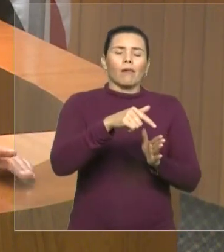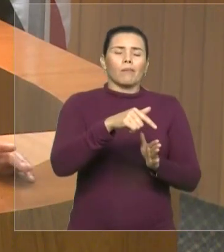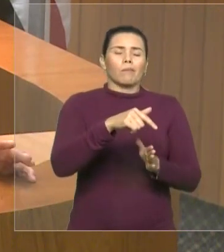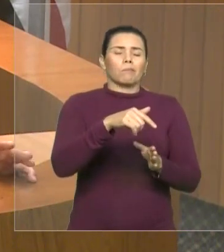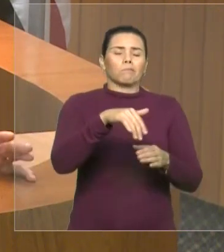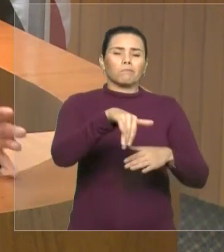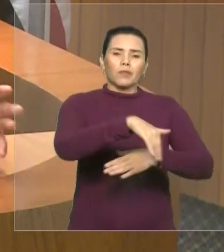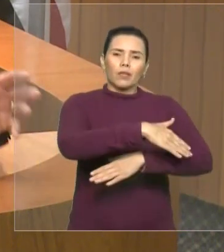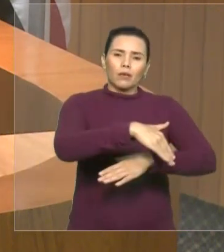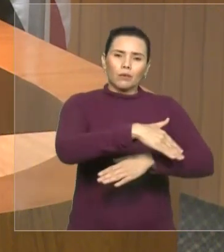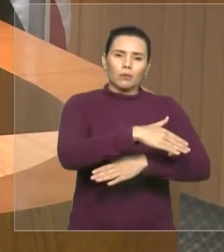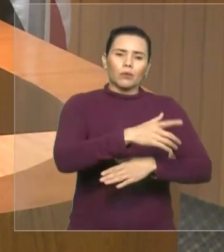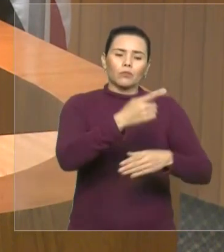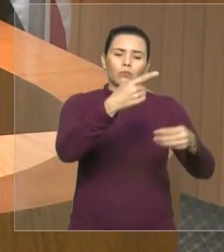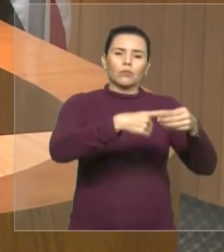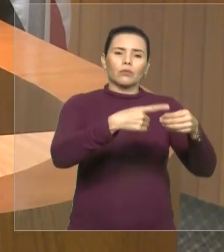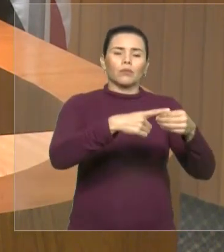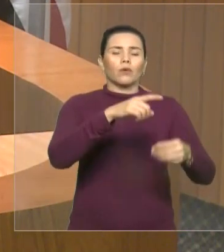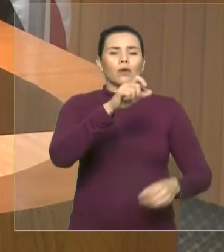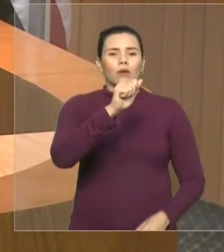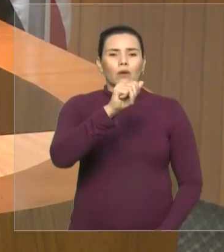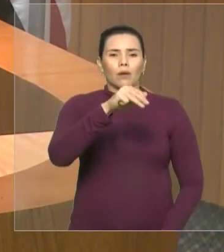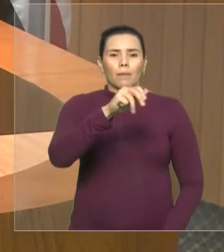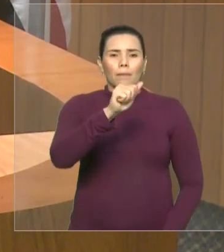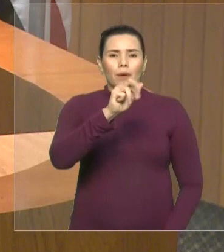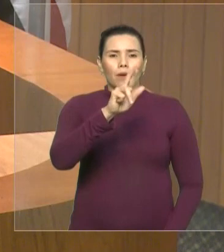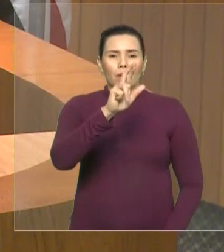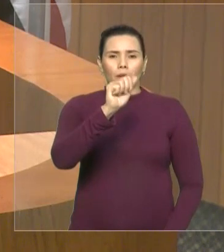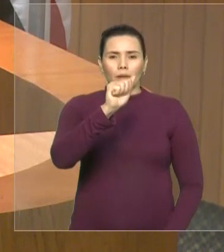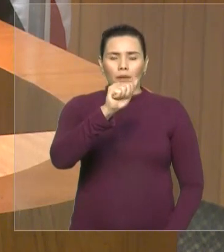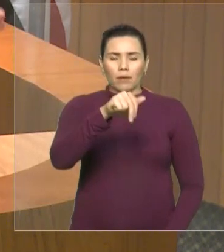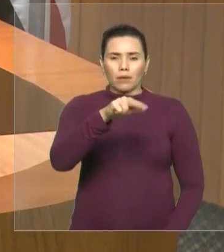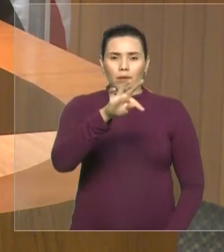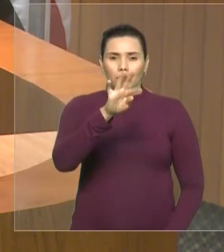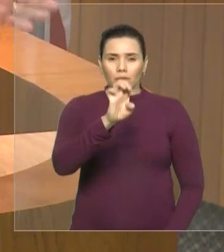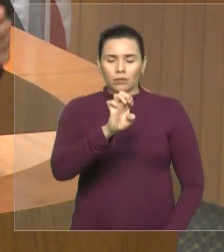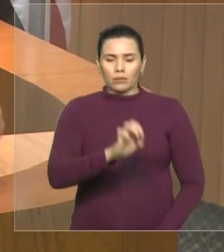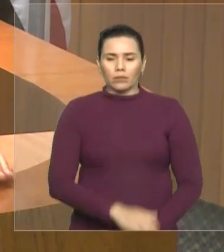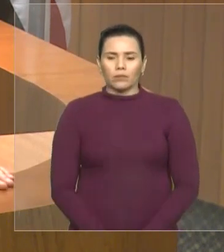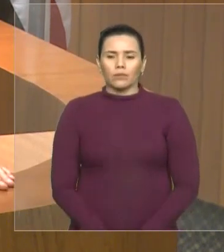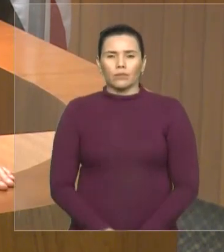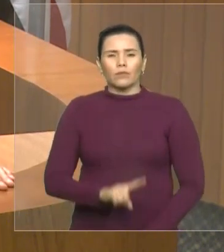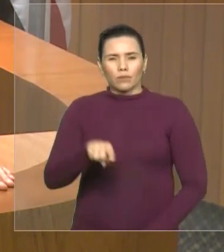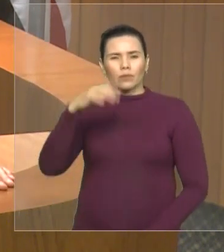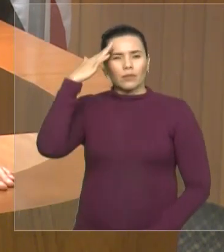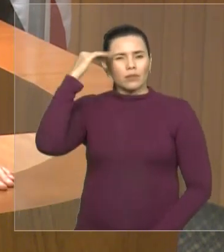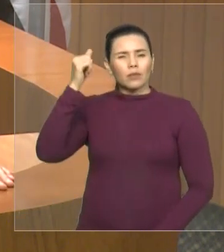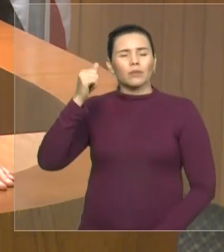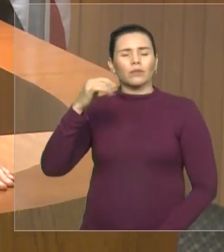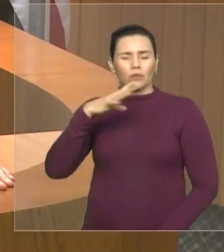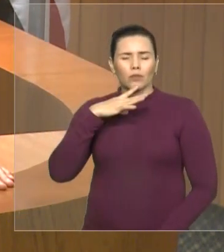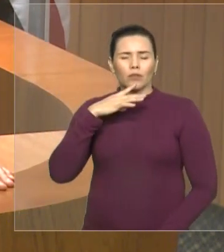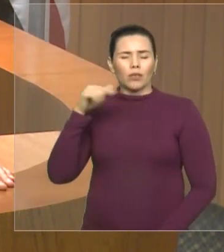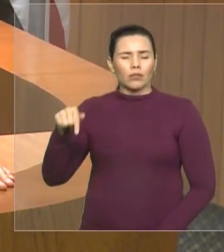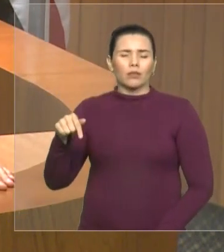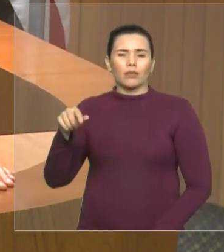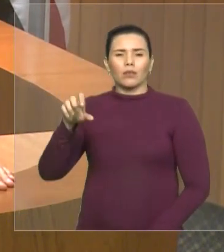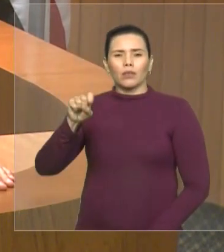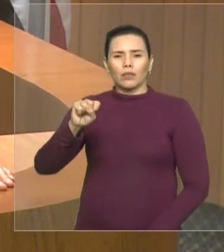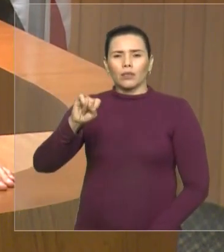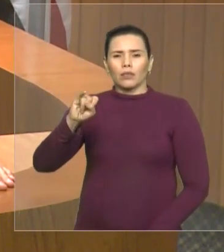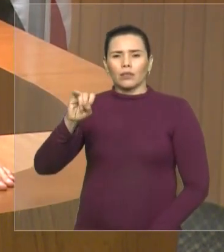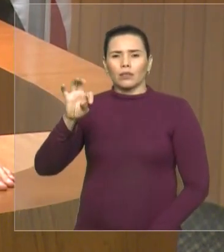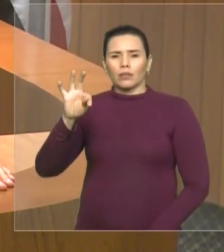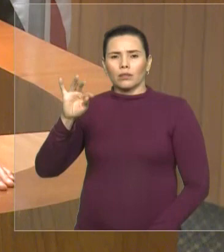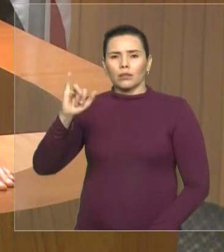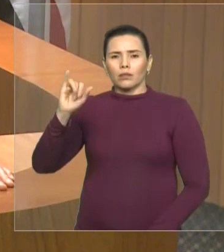tantos deputados que visitam a cidade de Imperatriz, que trafegam entrando ali no Sítio Novo, que se torna mais próximo ao Amarante, chega até Imperatriz,